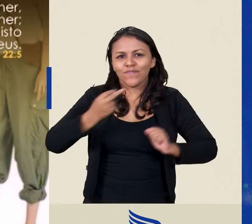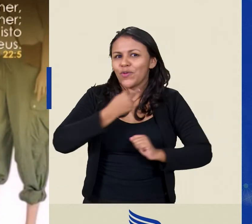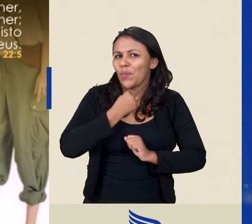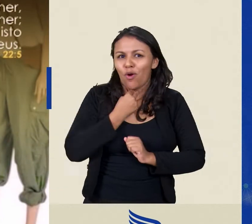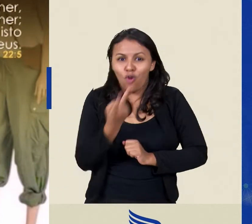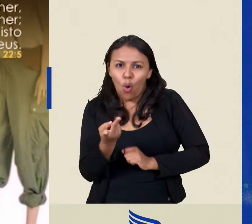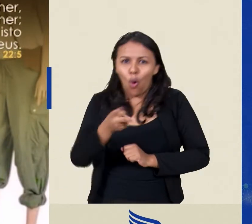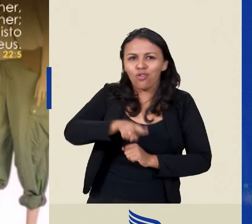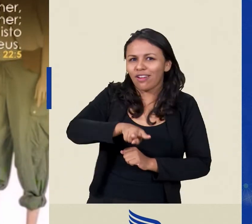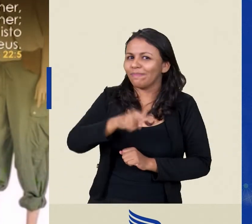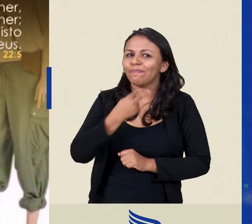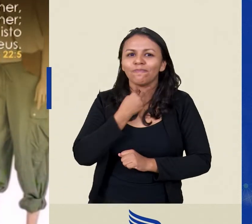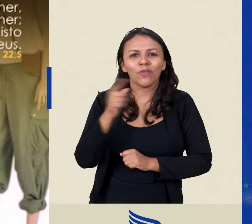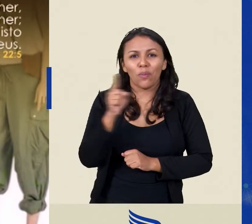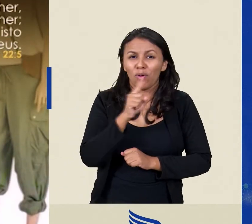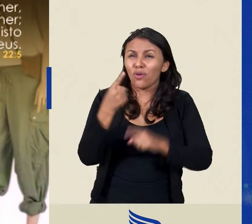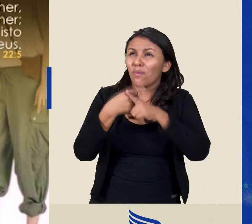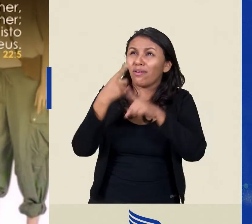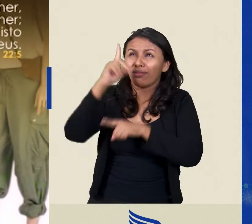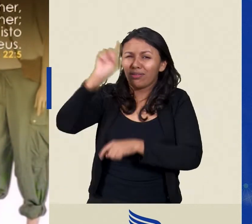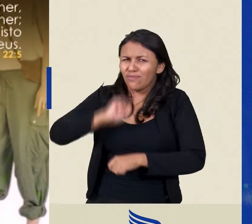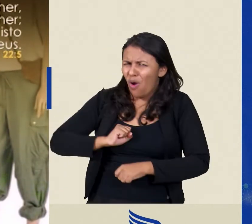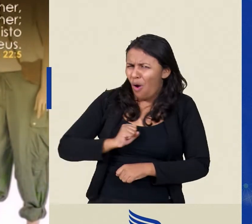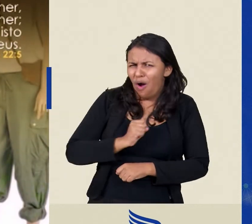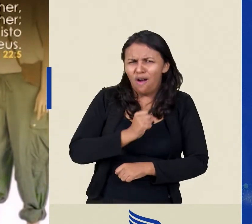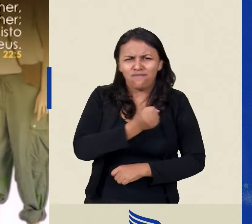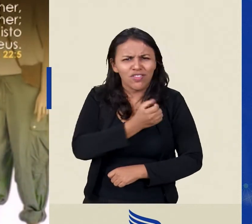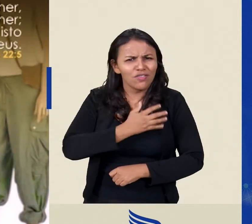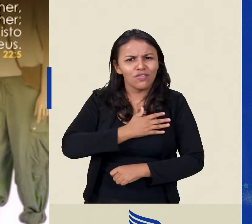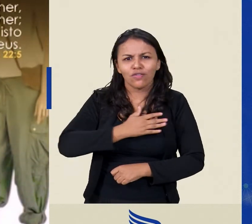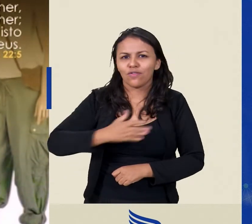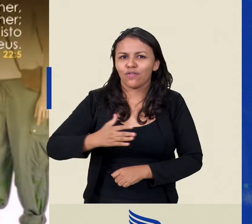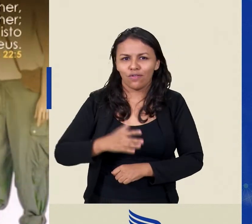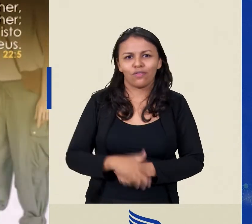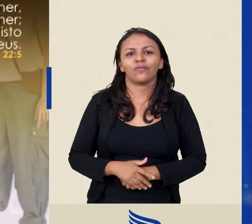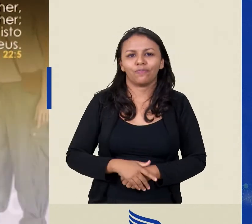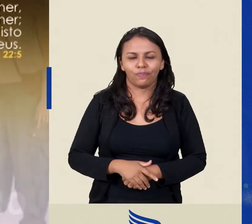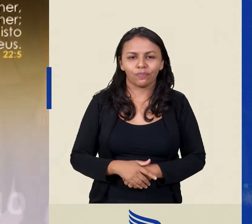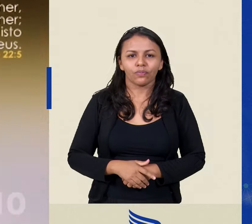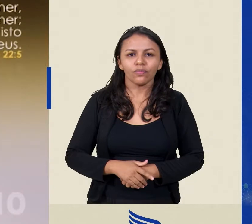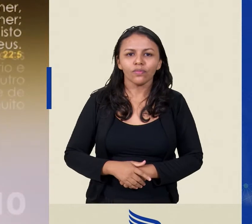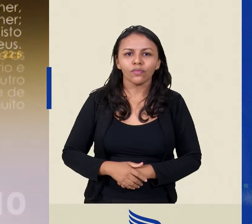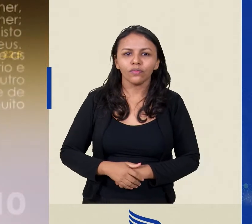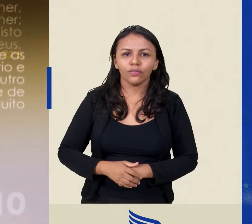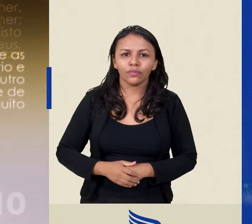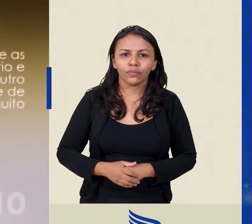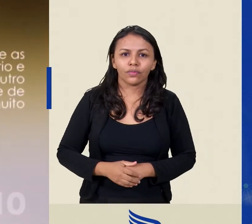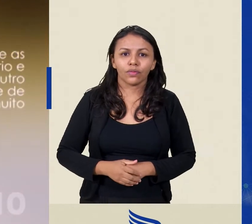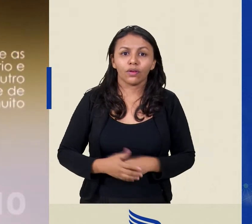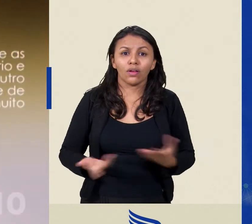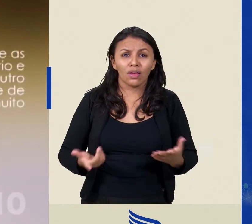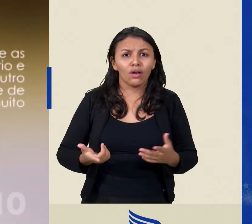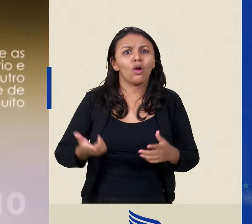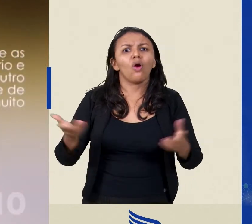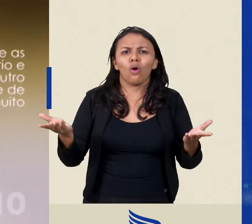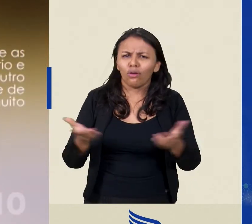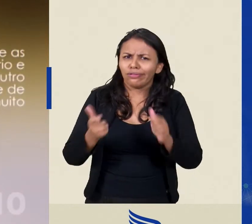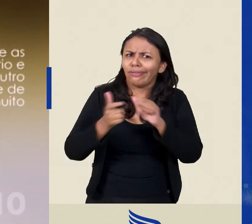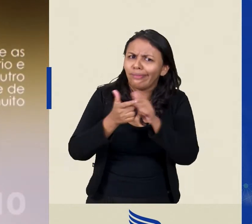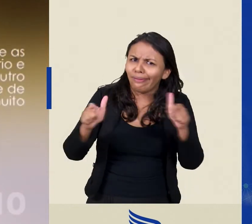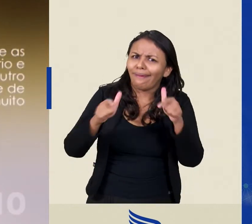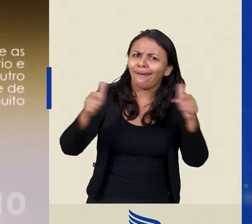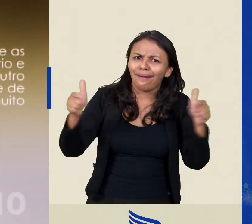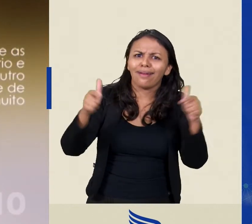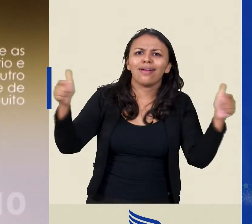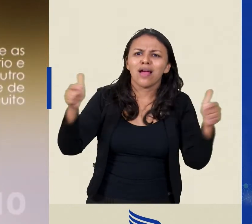isto, abominação é ao Senhor teu Deus. Deuteronômio 22, 5. Há uma crescente tendência de